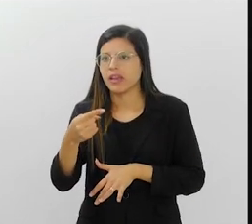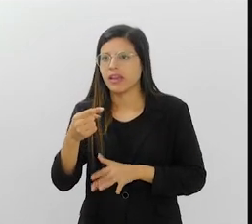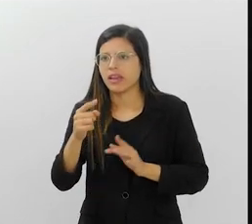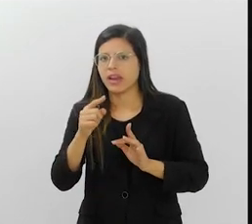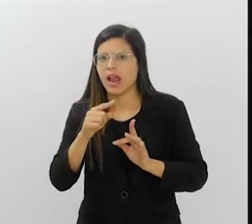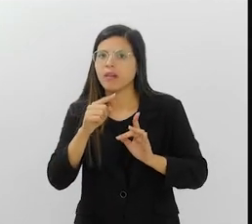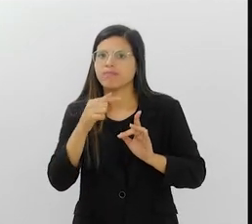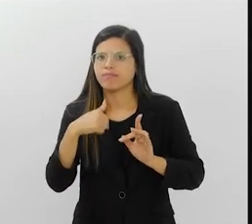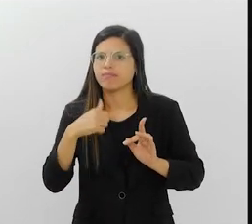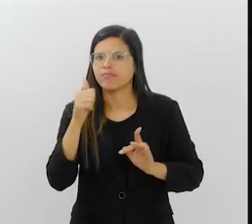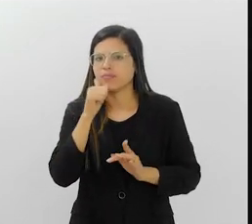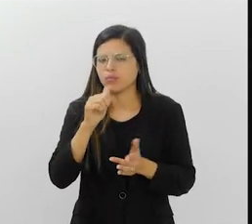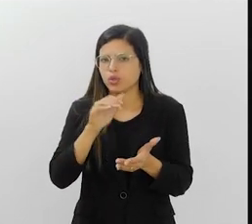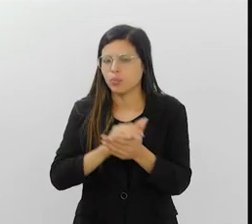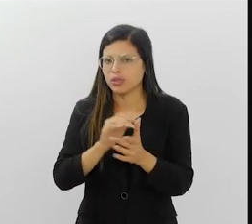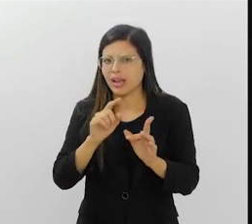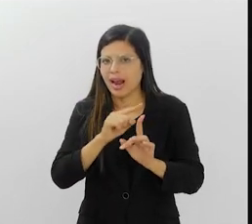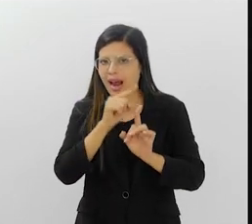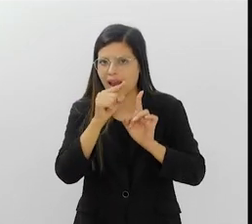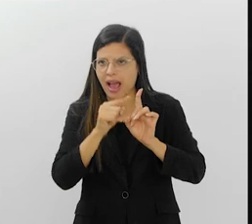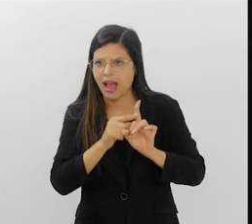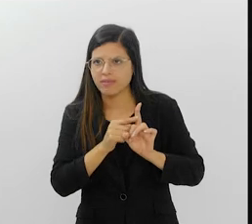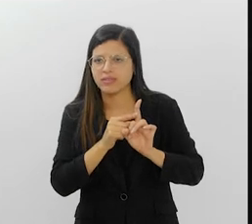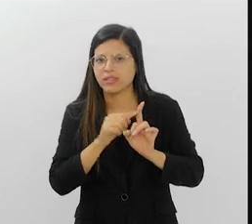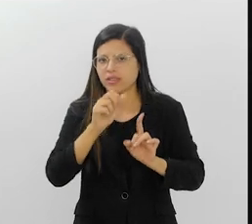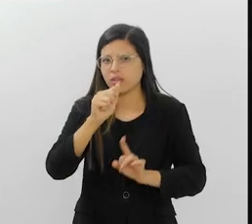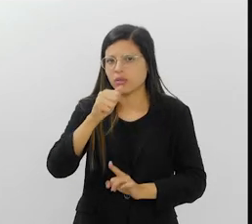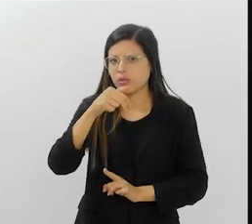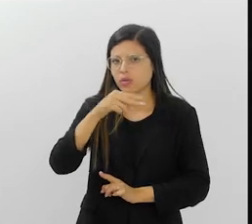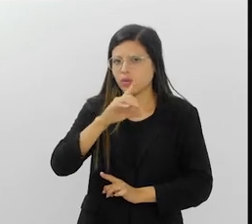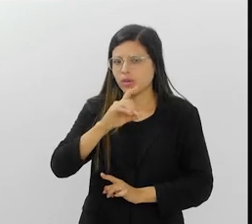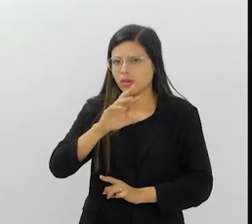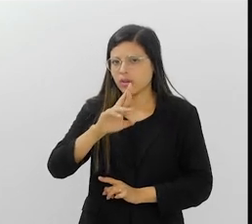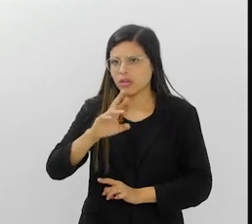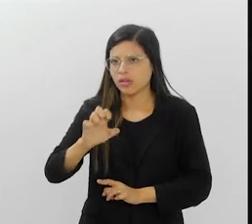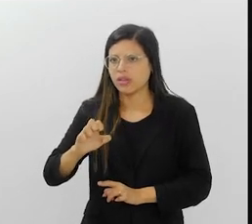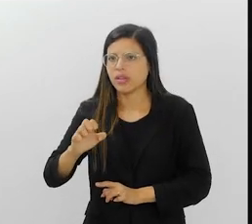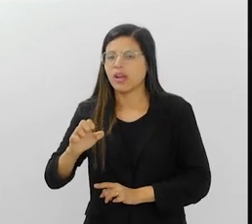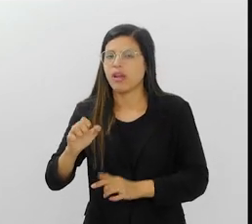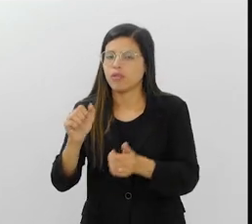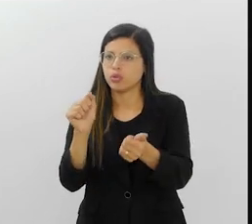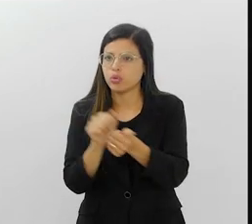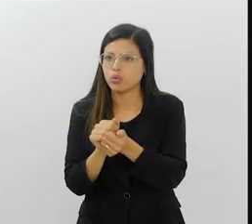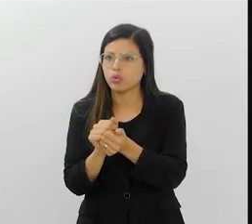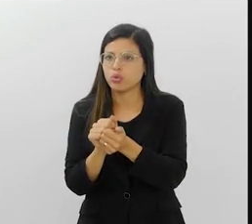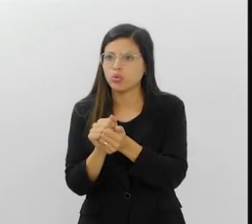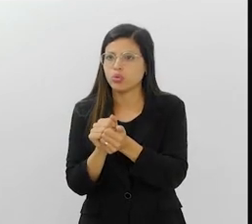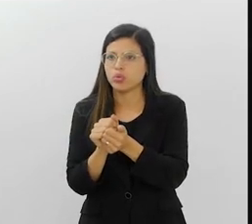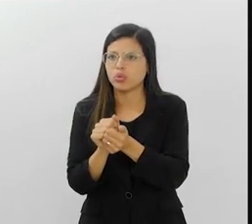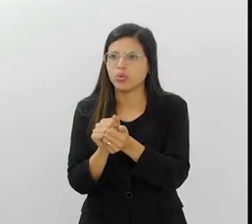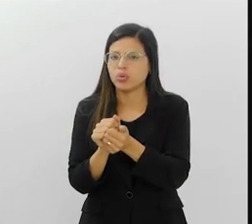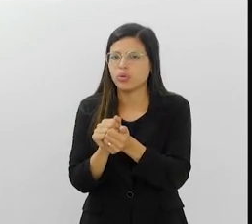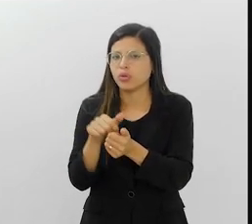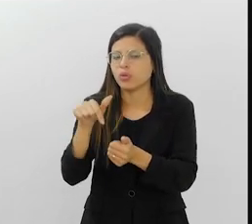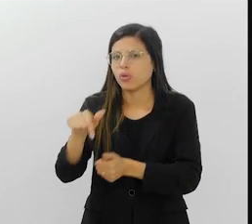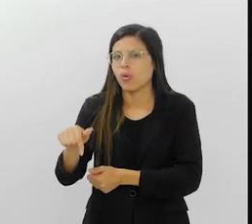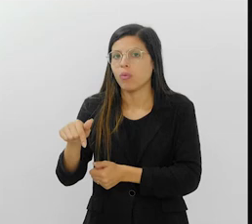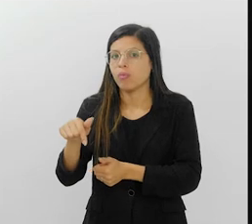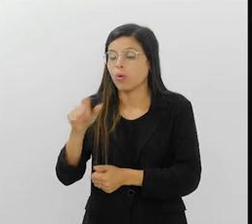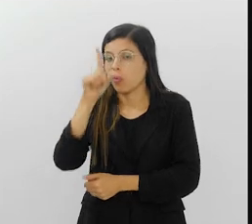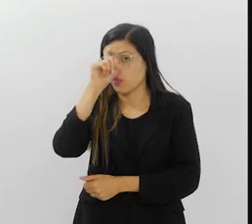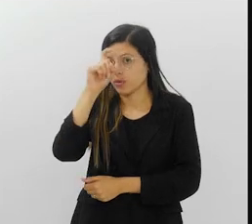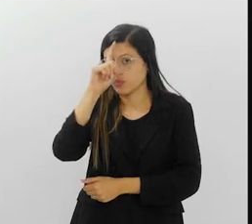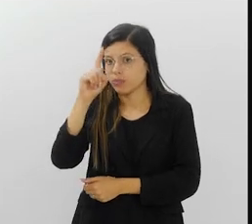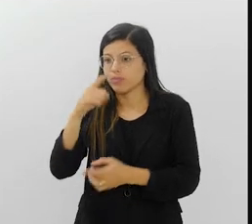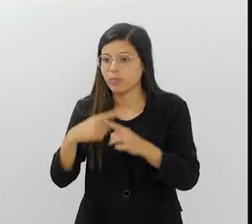Gisele grávida do André. Por incrível que pareça, ela grávida do André com barrigão, ela me levava para emergência, que minha pressão ia